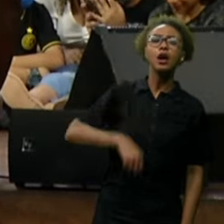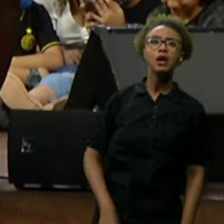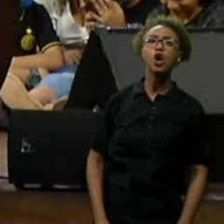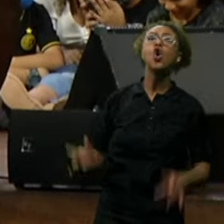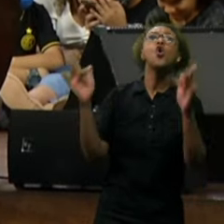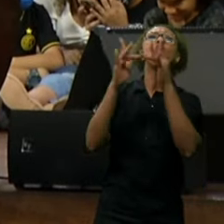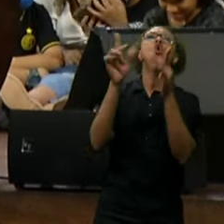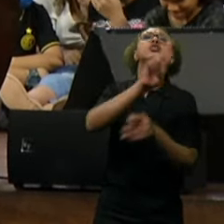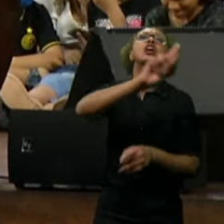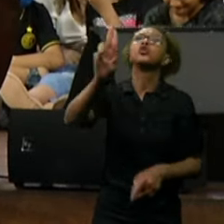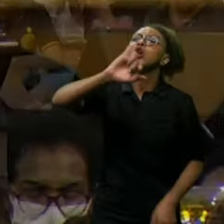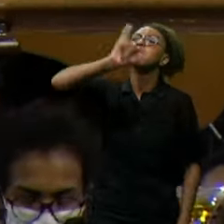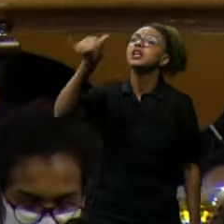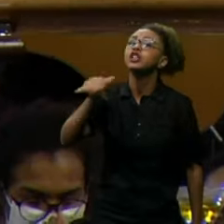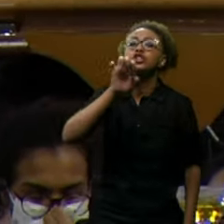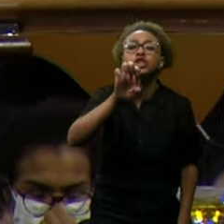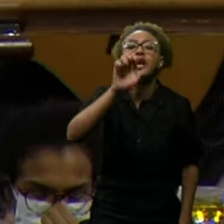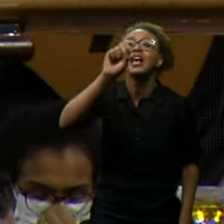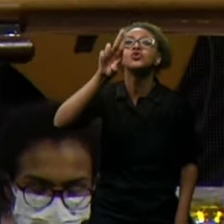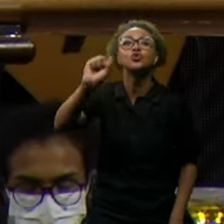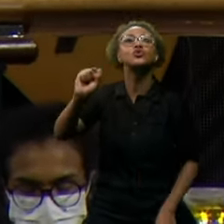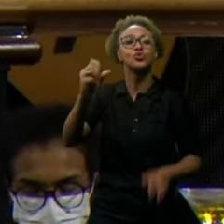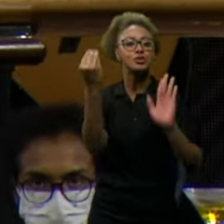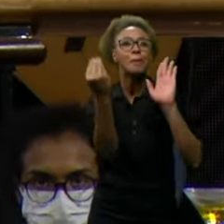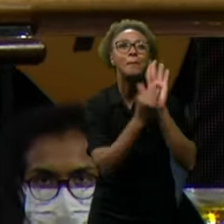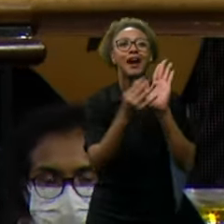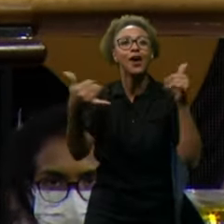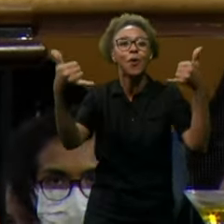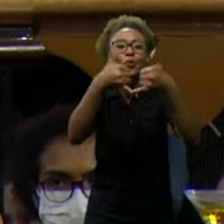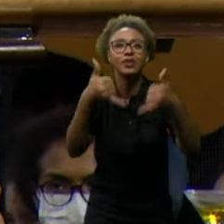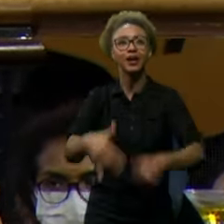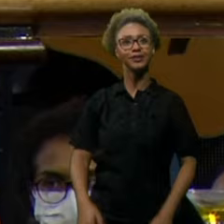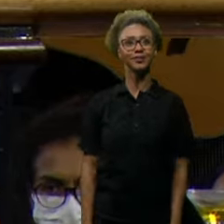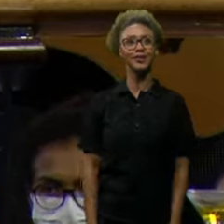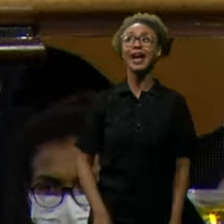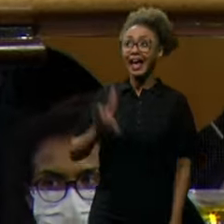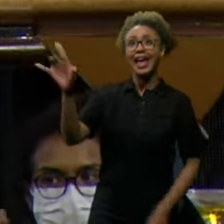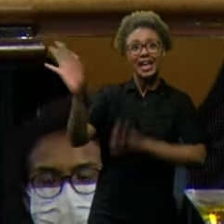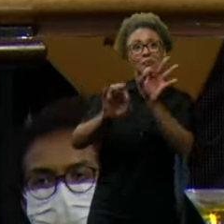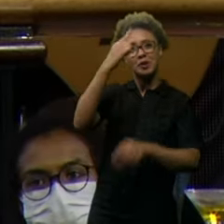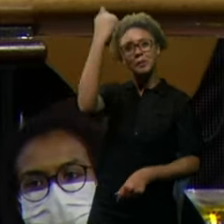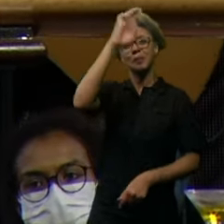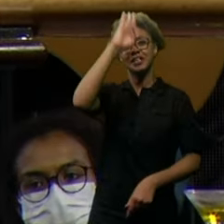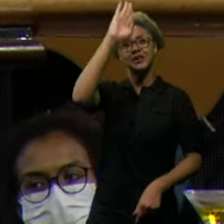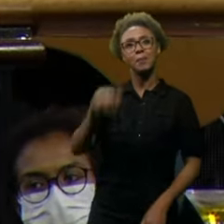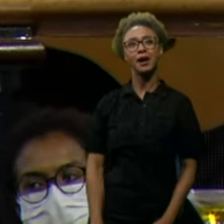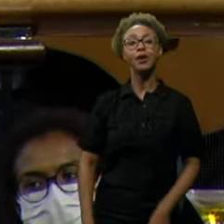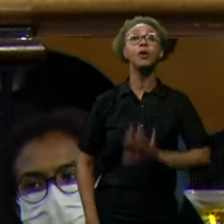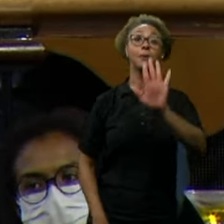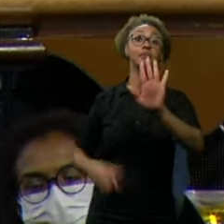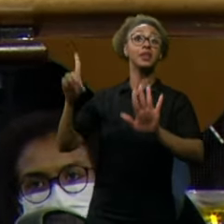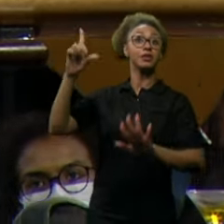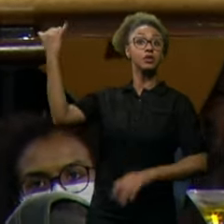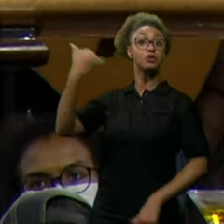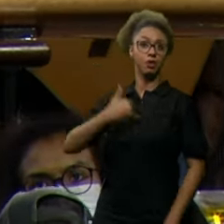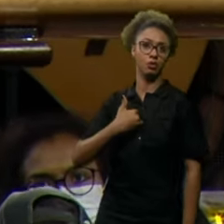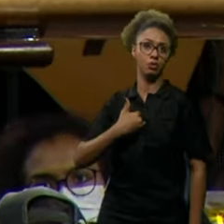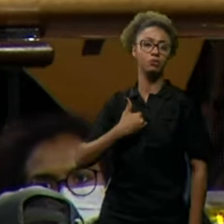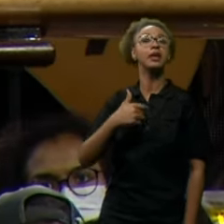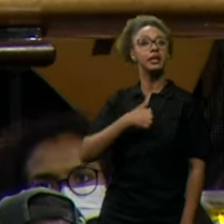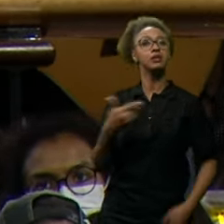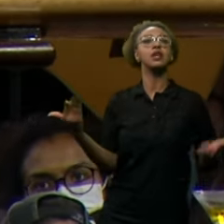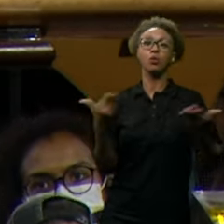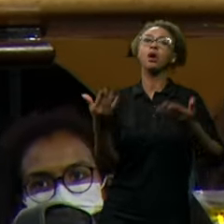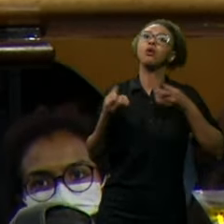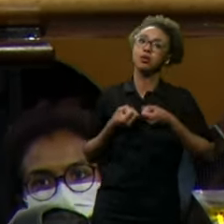Jesus Cristo como ele não tem plano ano em pena você agora presta atenção pouquinho se Deus falou meu coração e eu